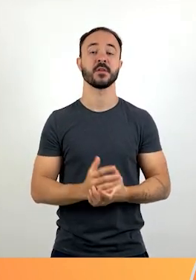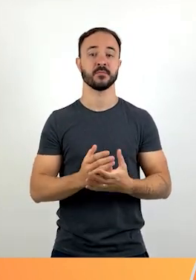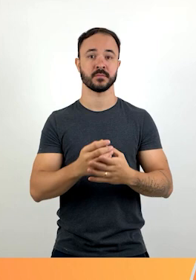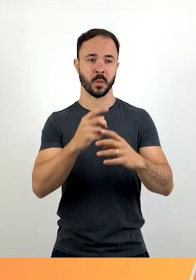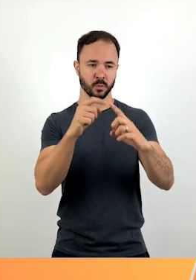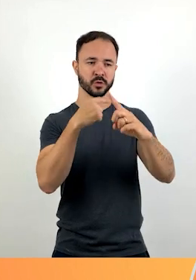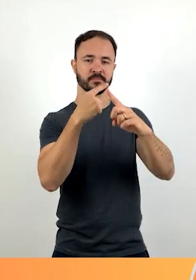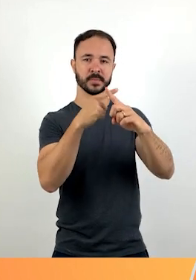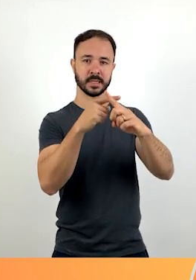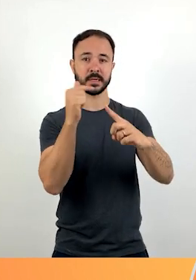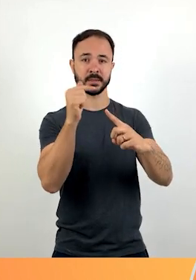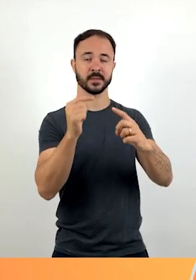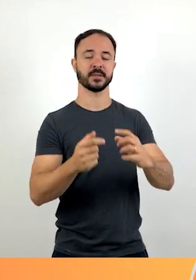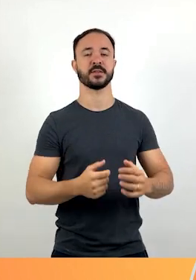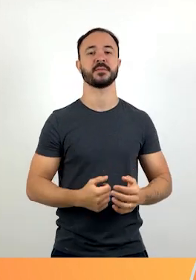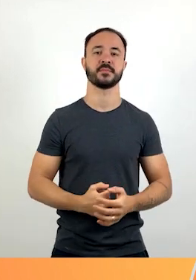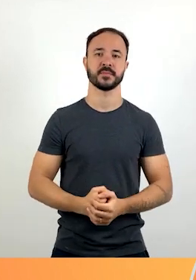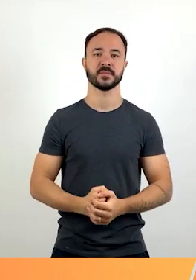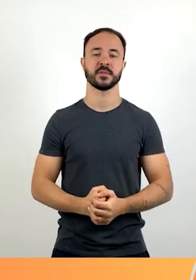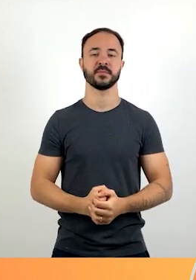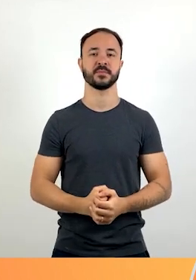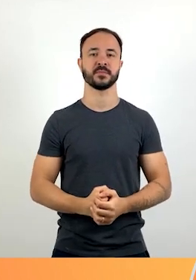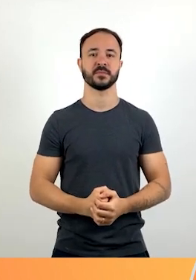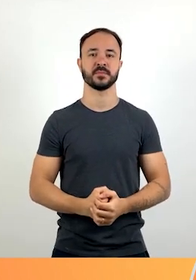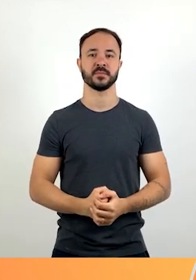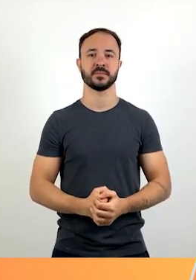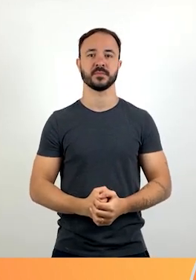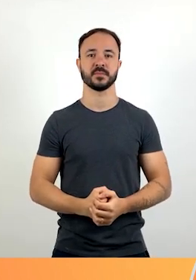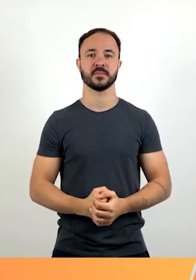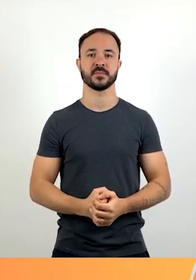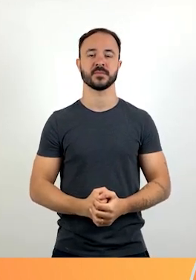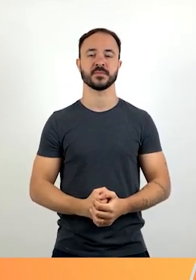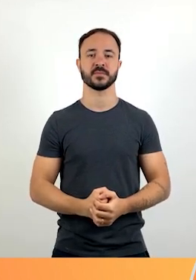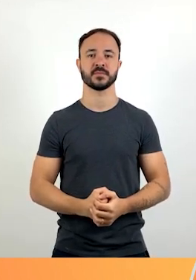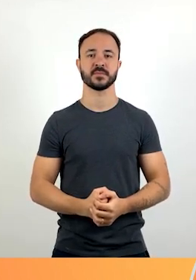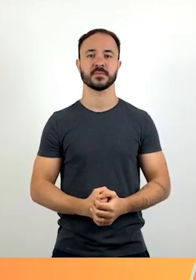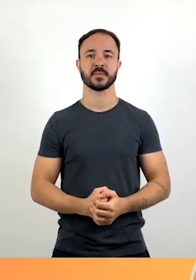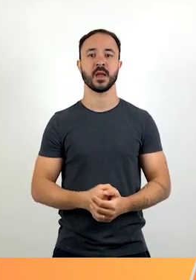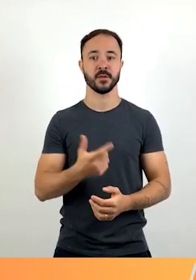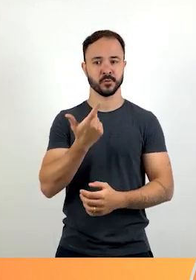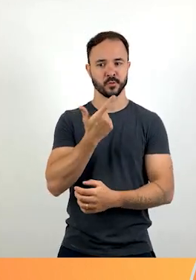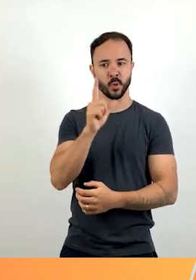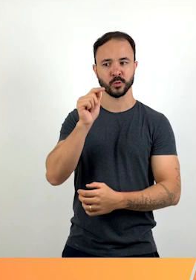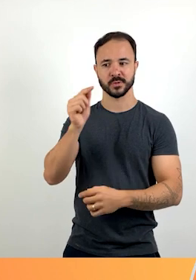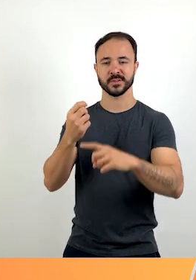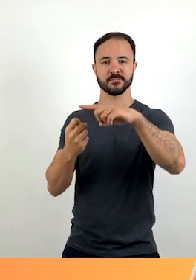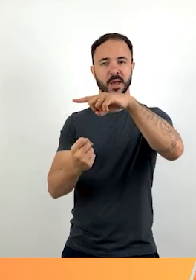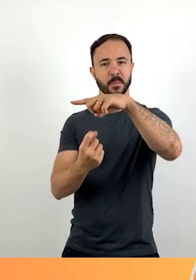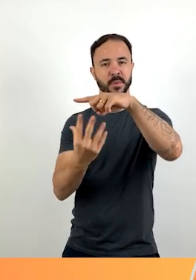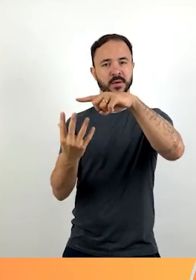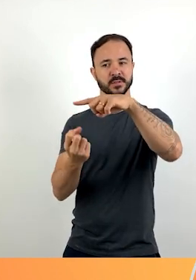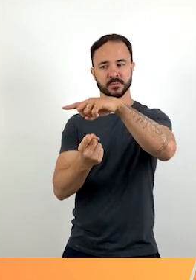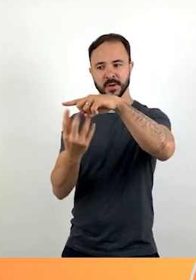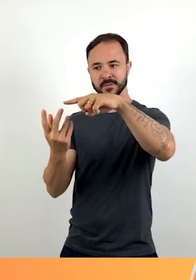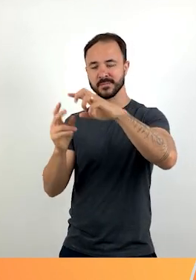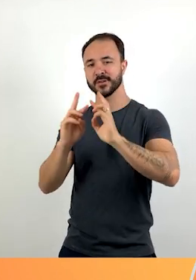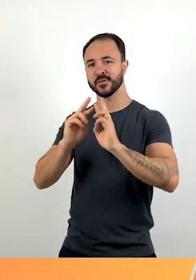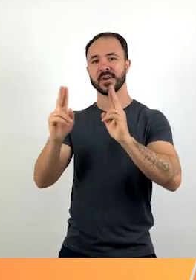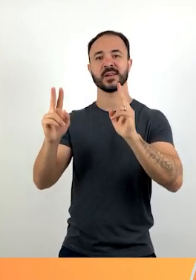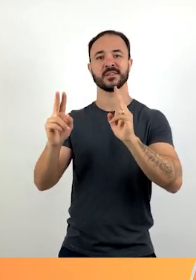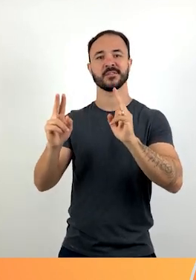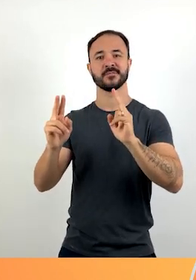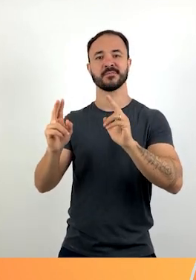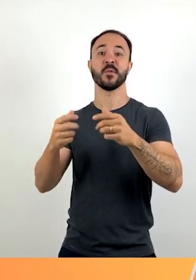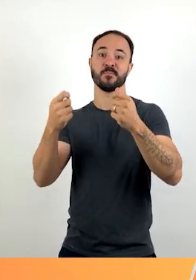9 sobre 4 mais 8 sobre 5. Aqui, a parte de baixo é diferente. Tenho que fazer o MMC de 4